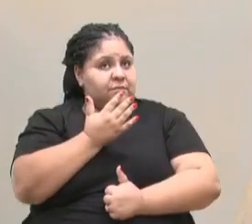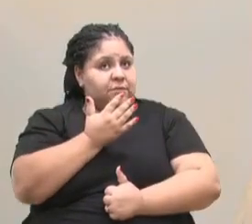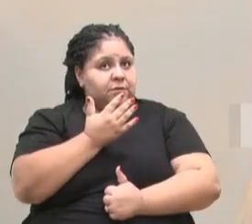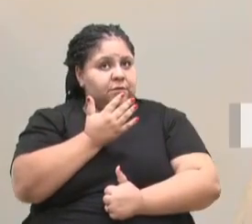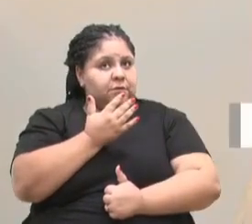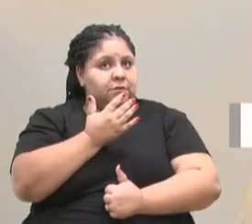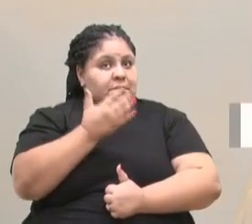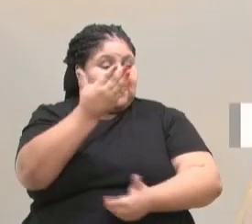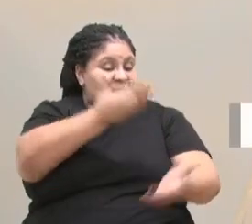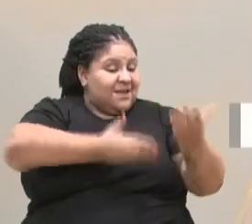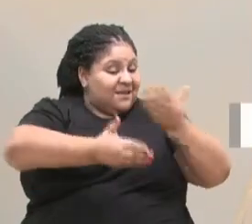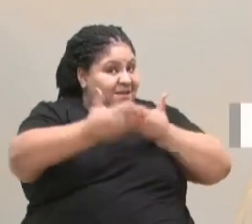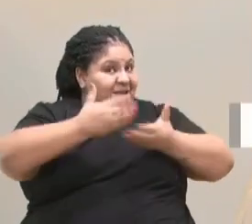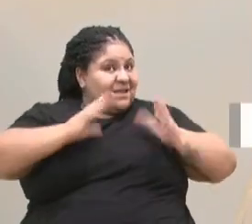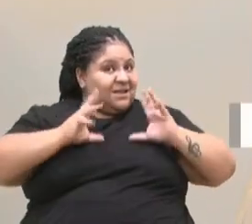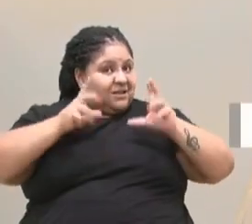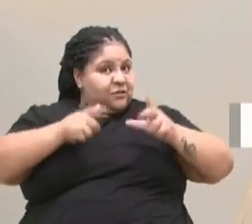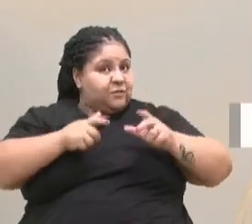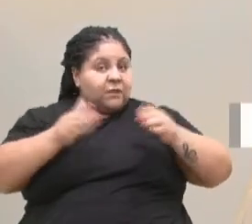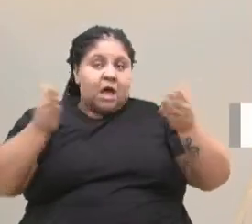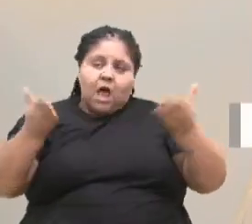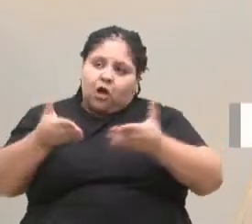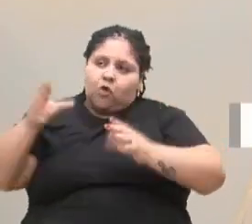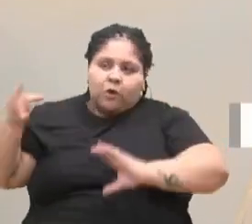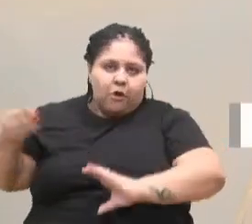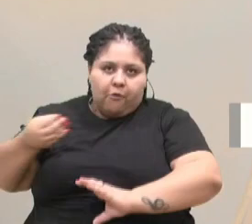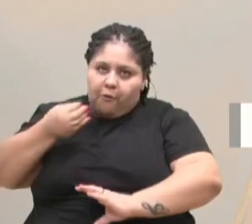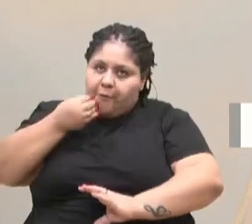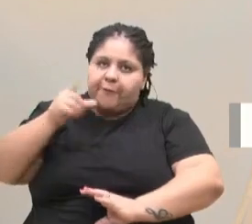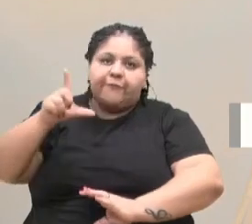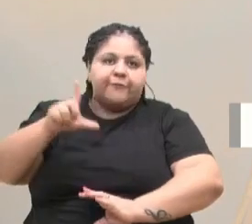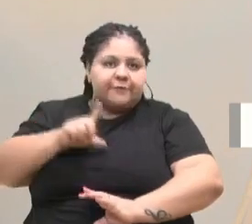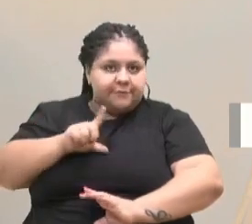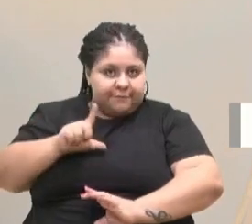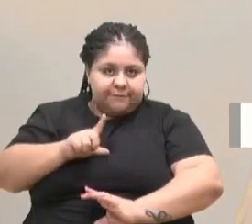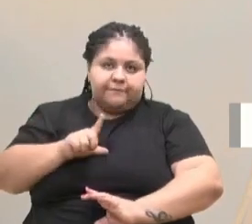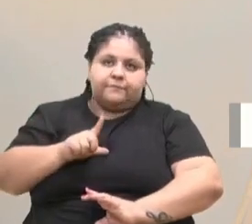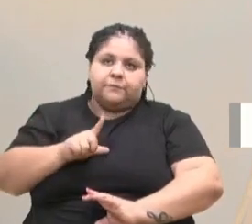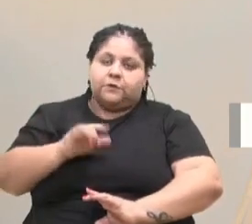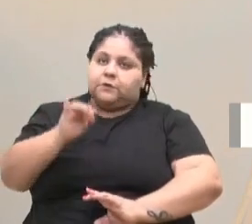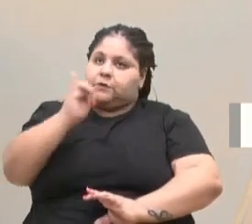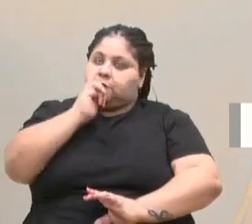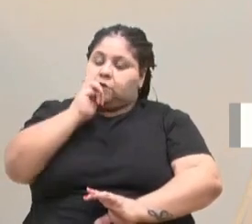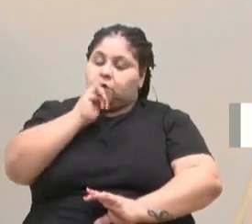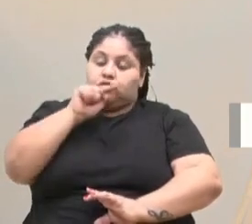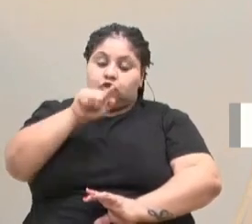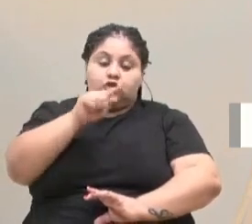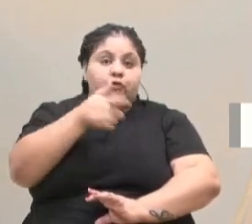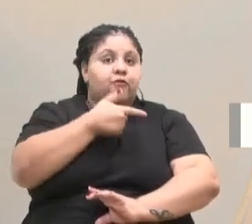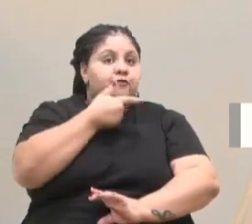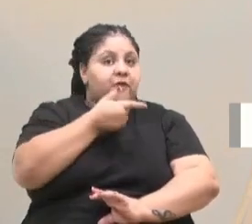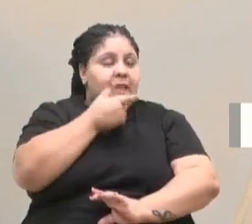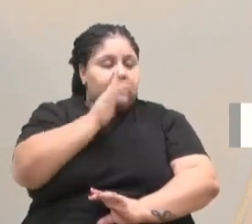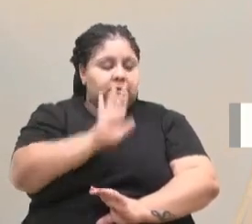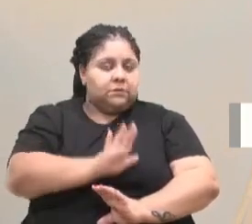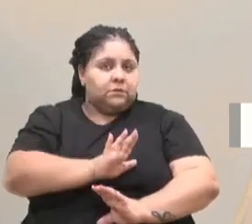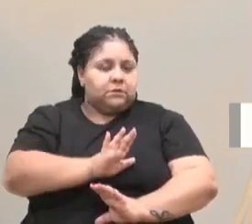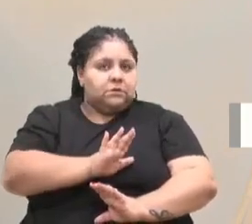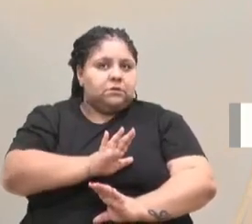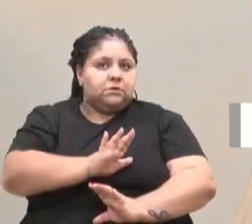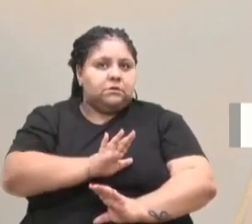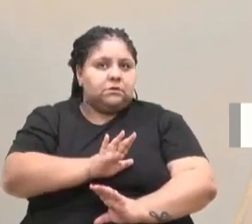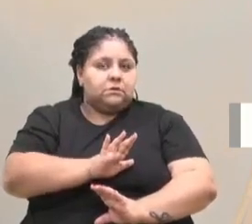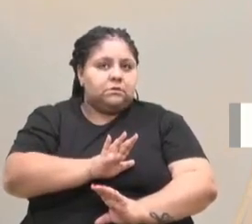a todos. Agora, é evidente que existem situações, por exemplo, o senhor fala agir